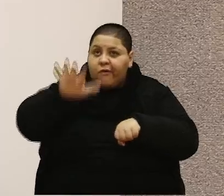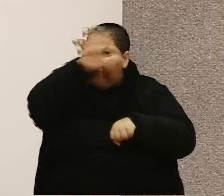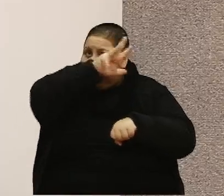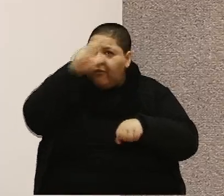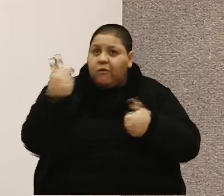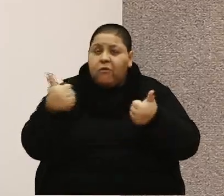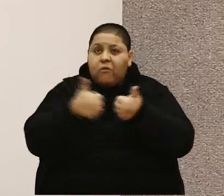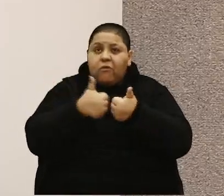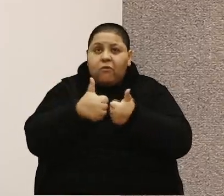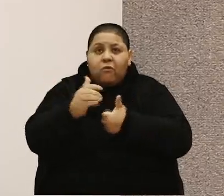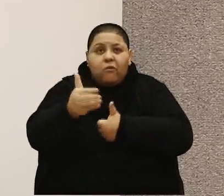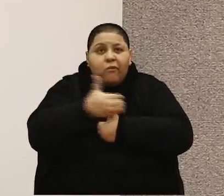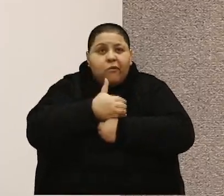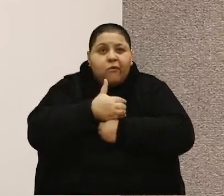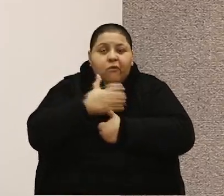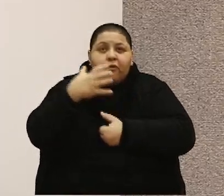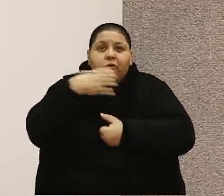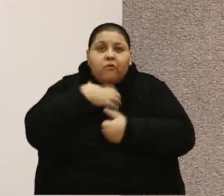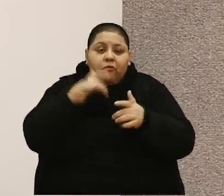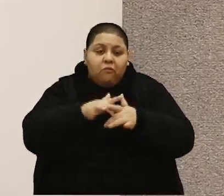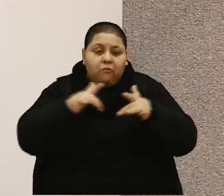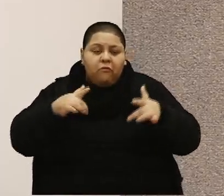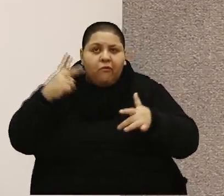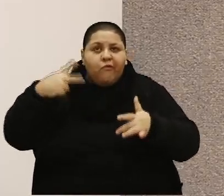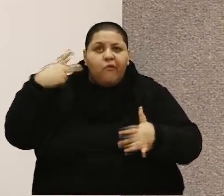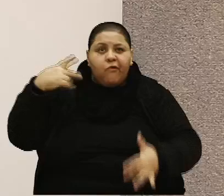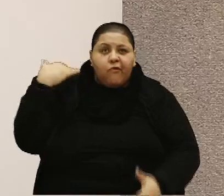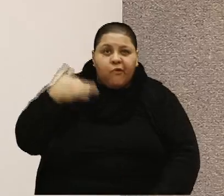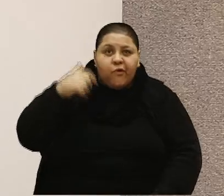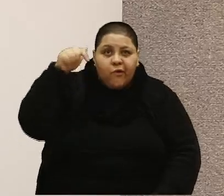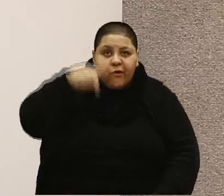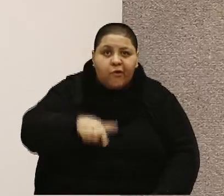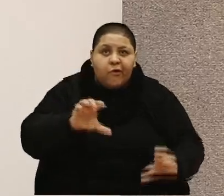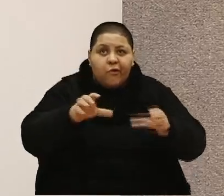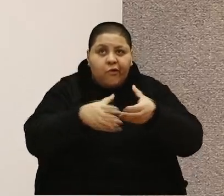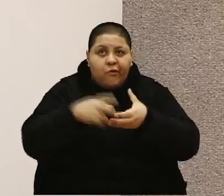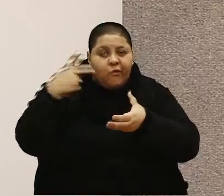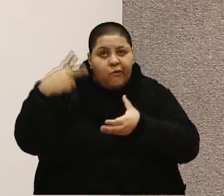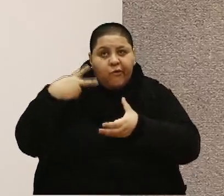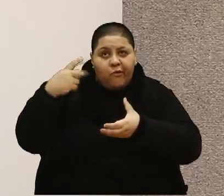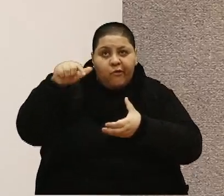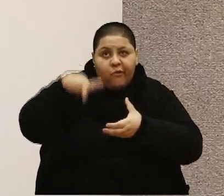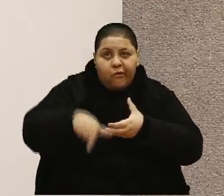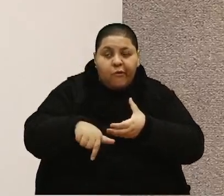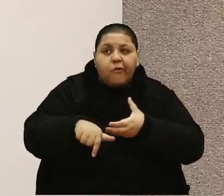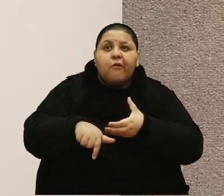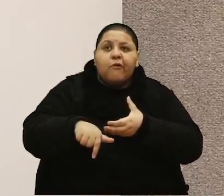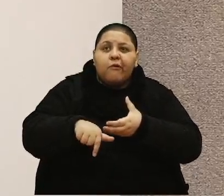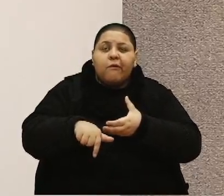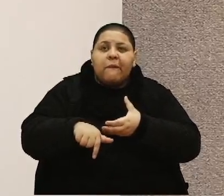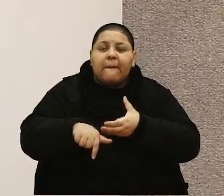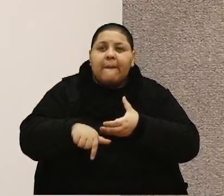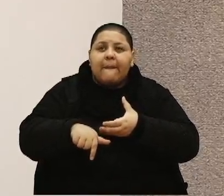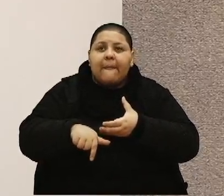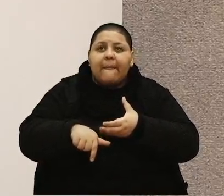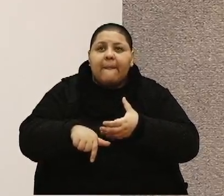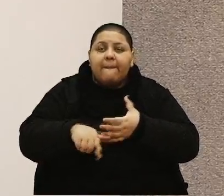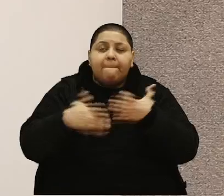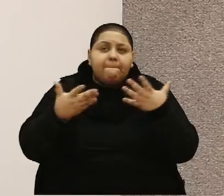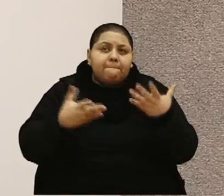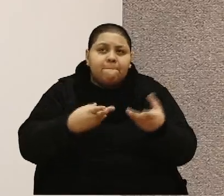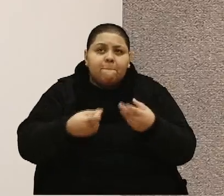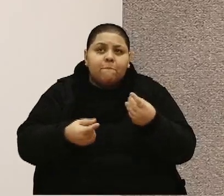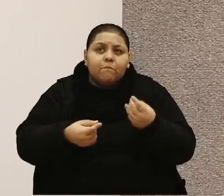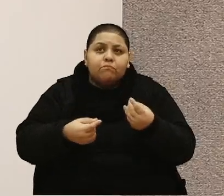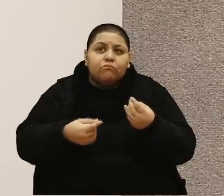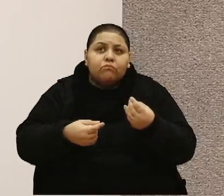e de maneira solidária, a vereadora Andressa, inclusive, fez o convite aqui no grupo dos vereadores, que todos nós aqui estamos e recebemos o convite, e que, diga-se de passagem, em cima